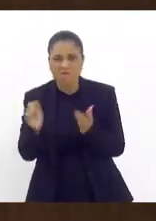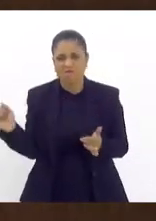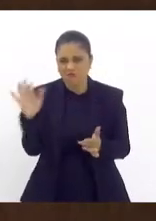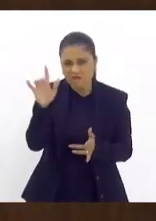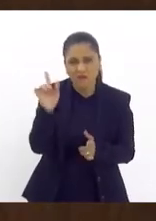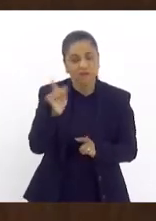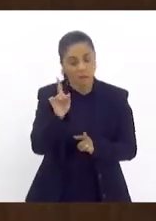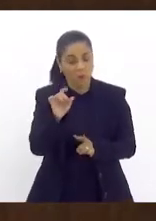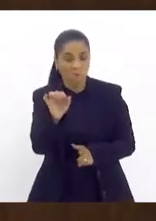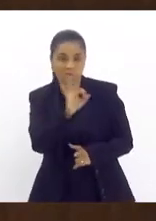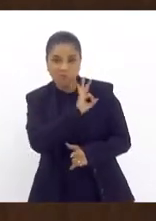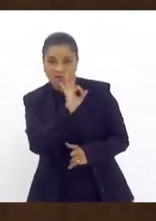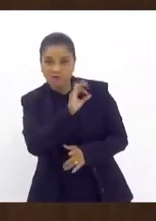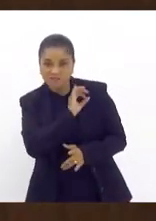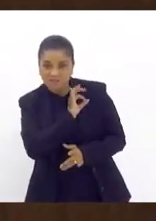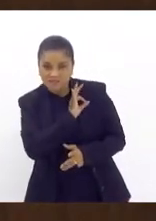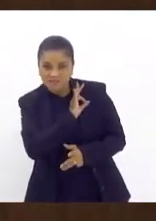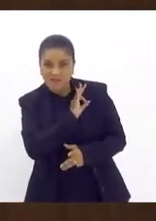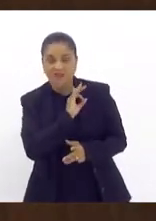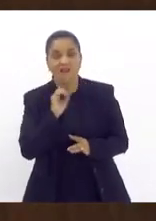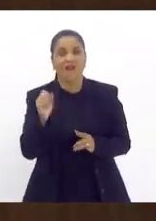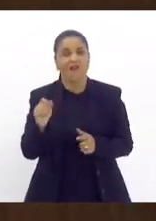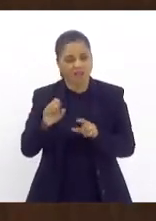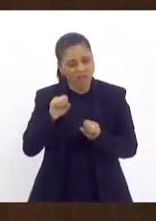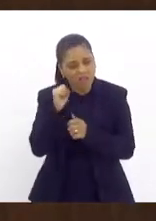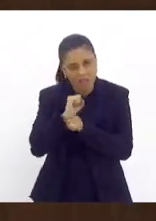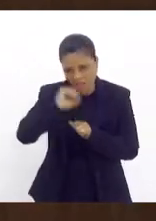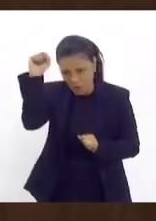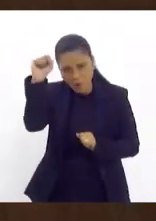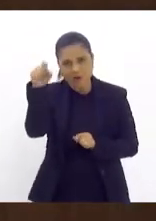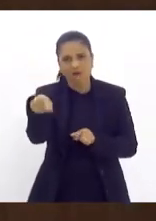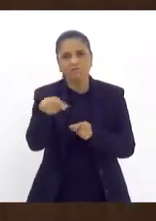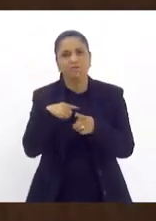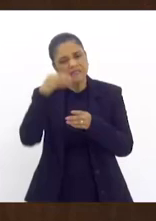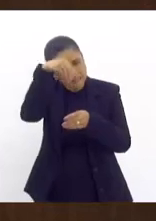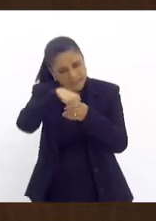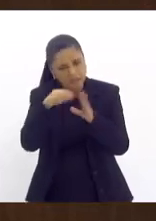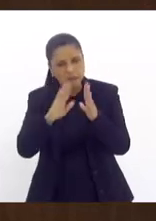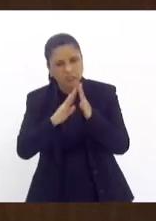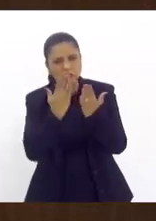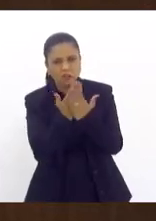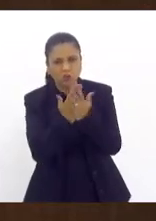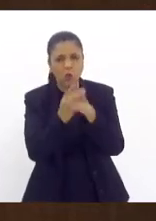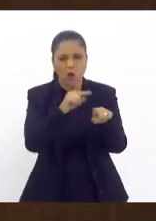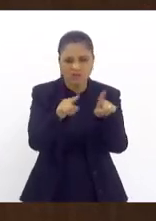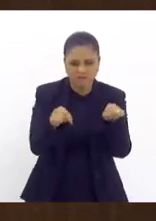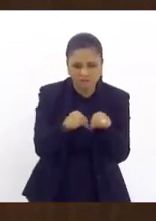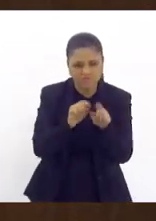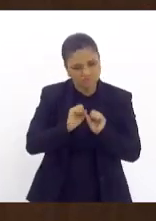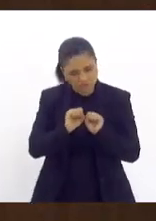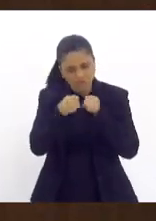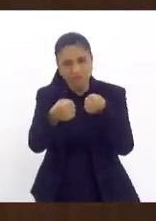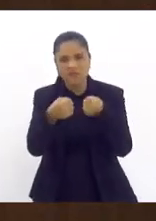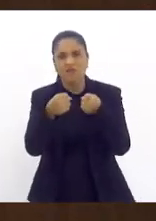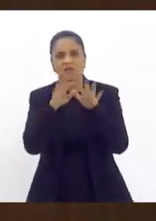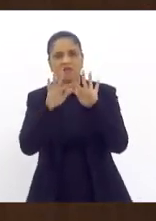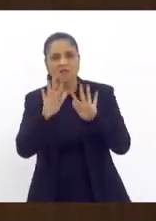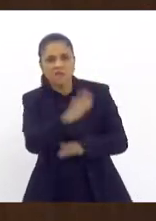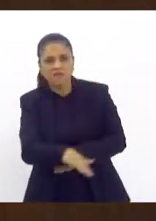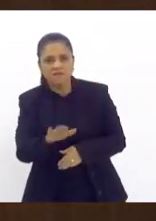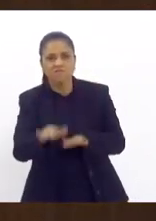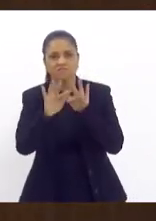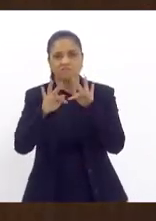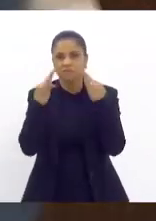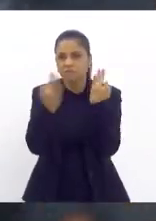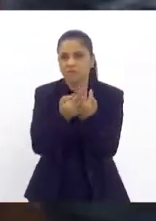são nossos heróis e eles têm que estar dentro das salas de... dentro das escolas, para defender as crianças, as nossas famílias. Hoje,